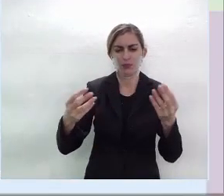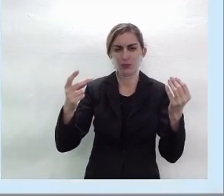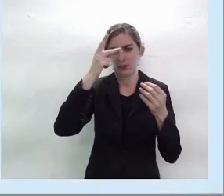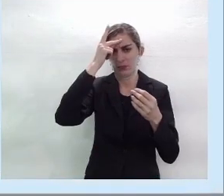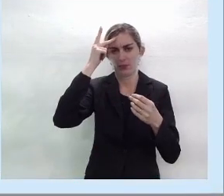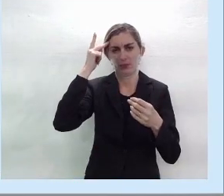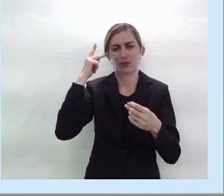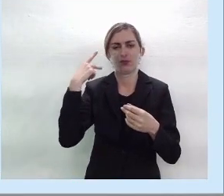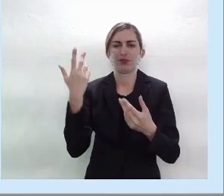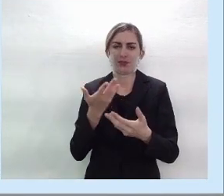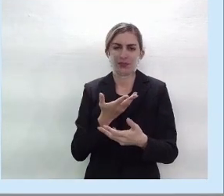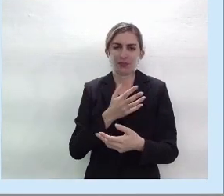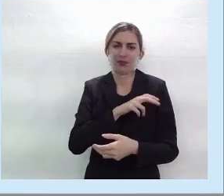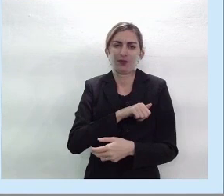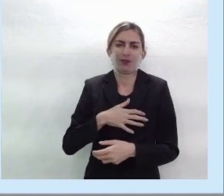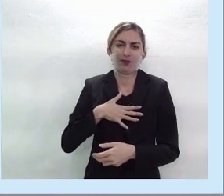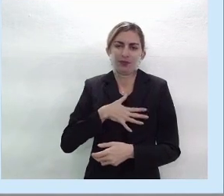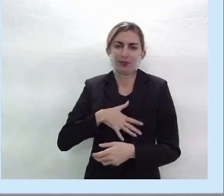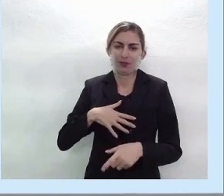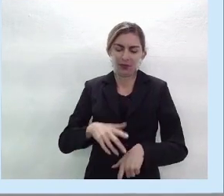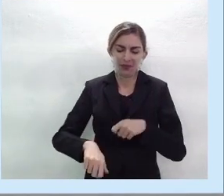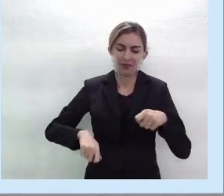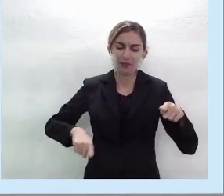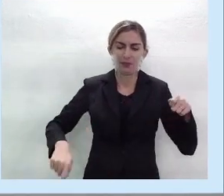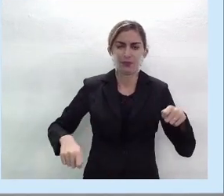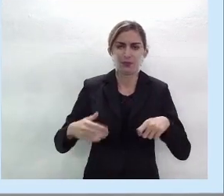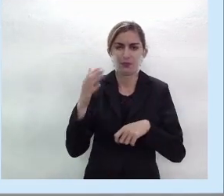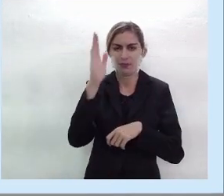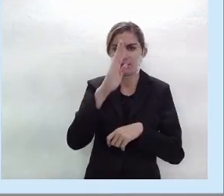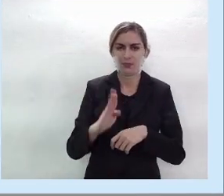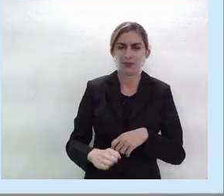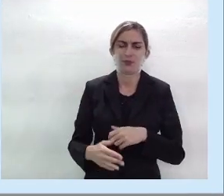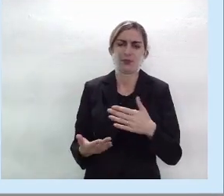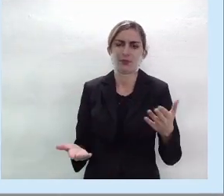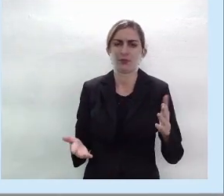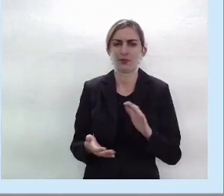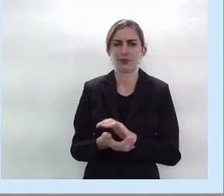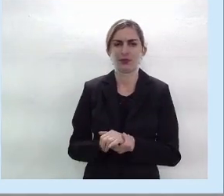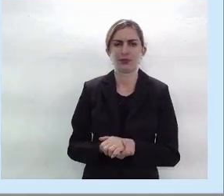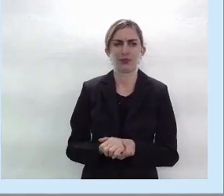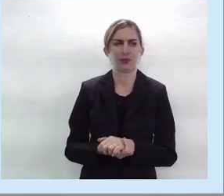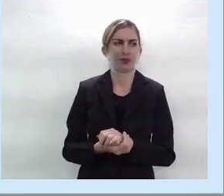gente que se apaixona por essa arte marcial, por essa luta brasileira.